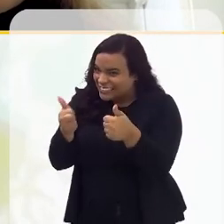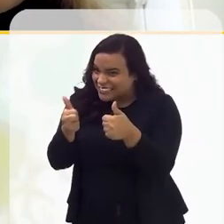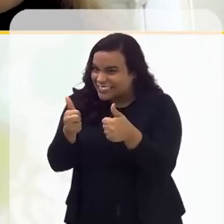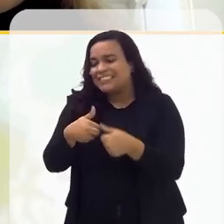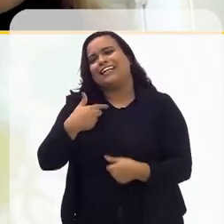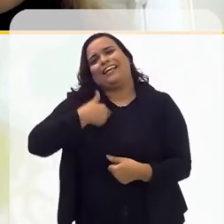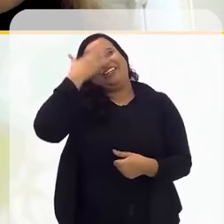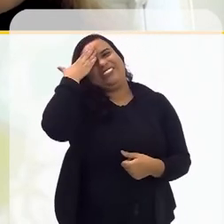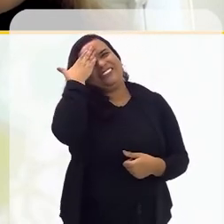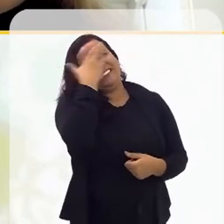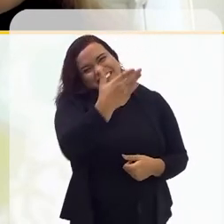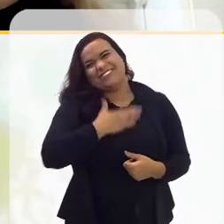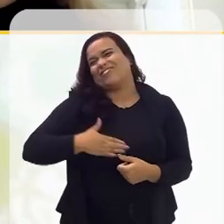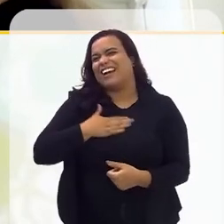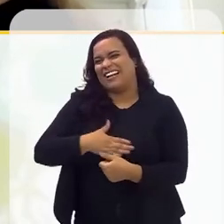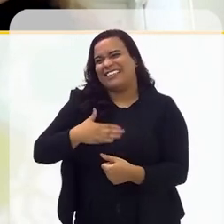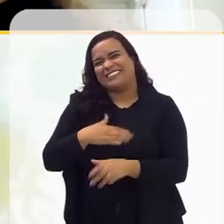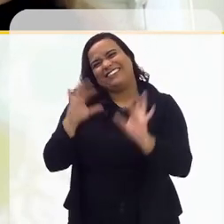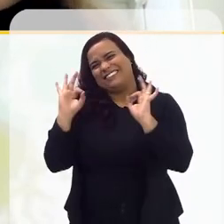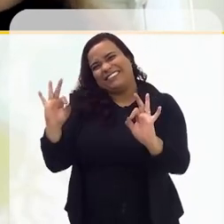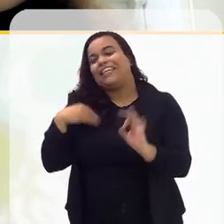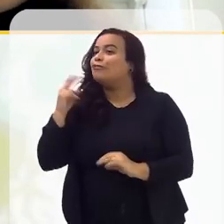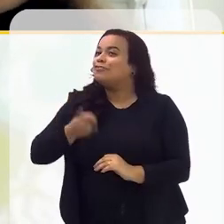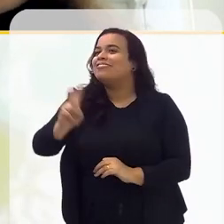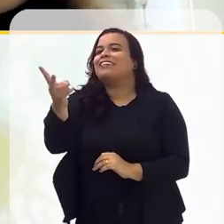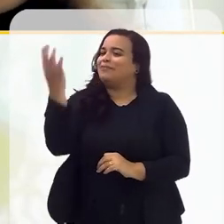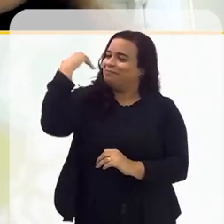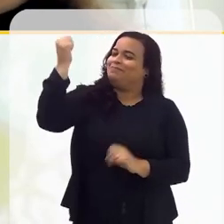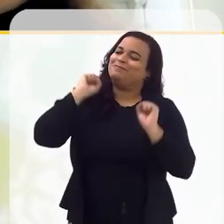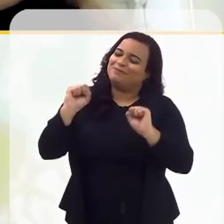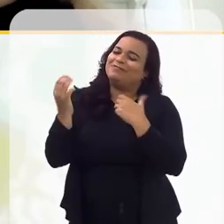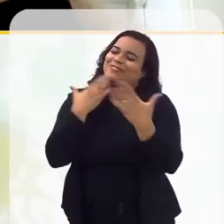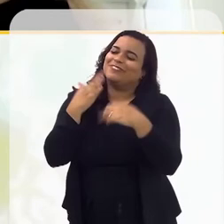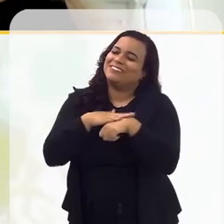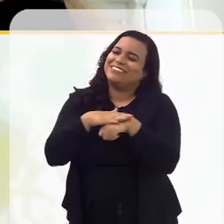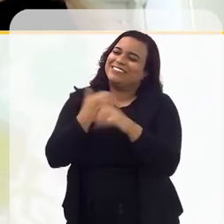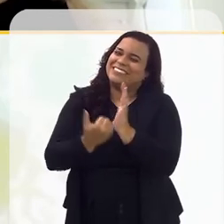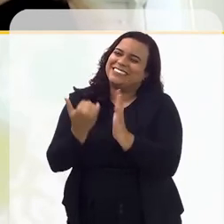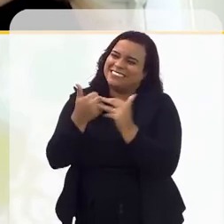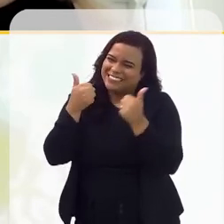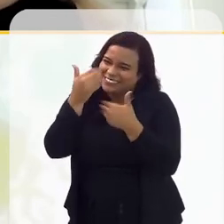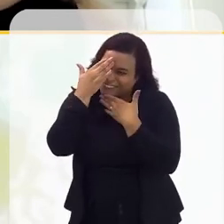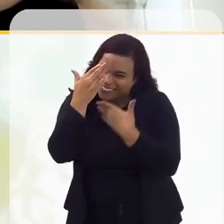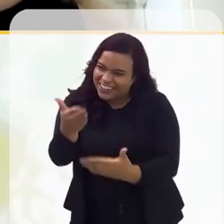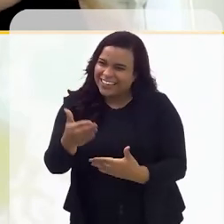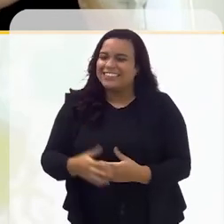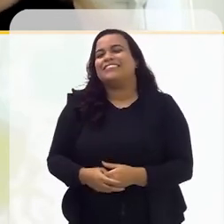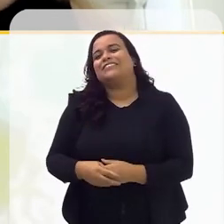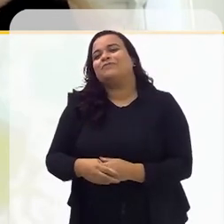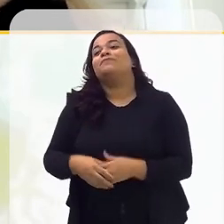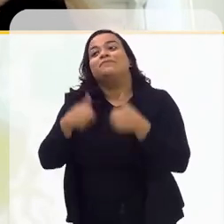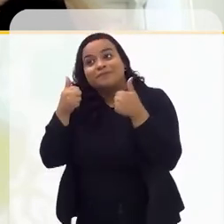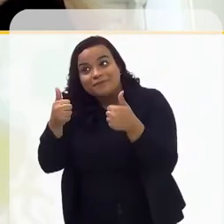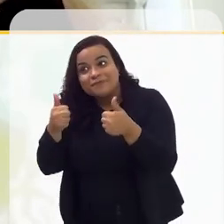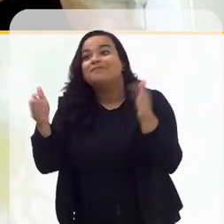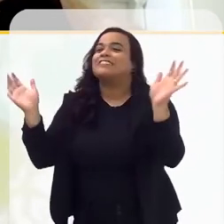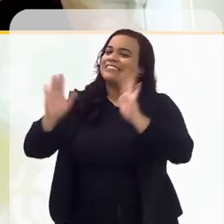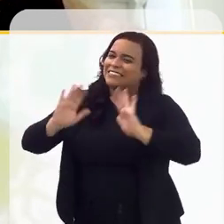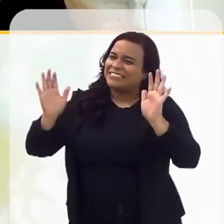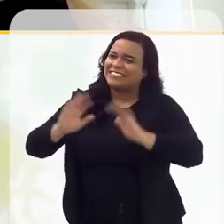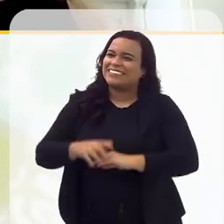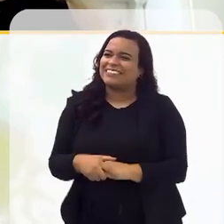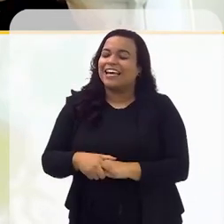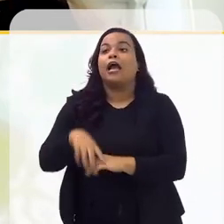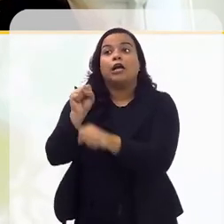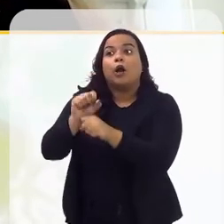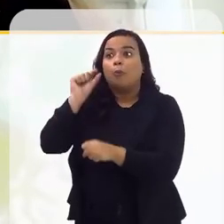Volte sempre. Eu que agradeço. É um prazer enorme. Estou sempre aí à disposição para a gente conversar mais um pouquinho. Obrigada, Daniela. Tá certo. Obrigada a